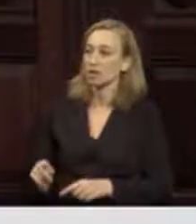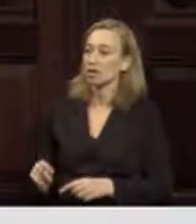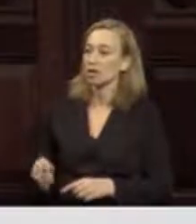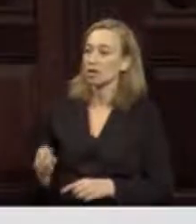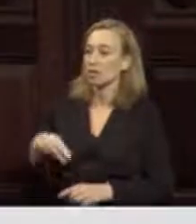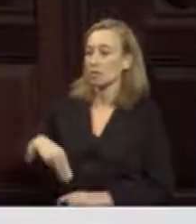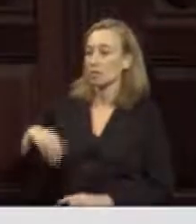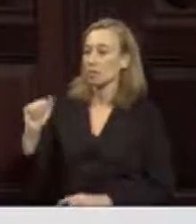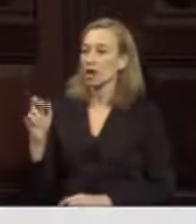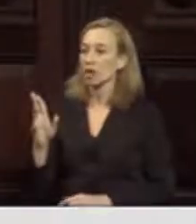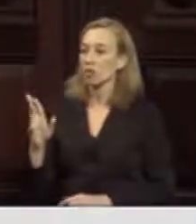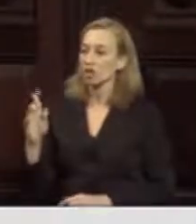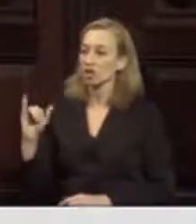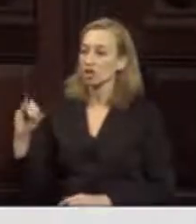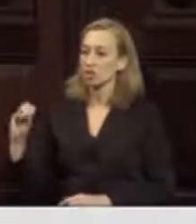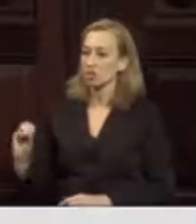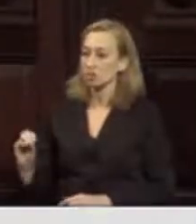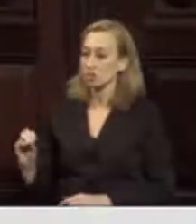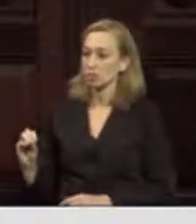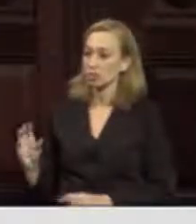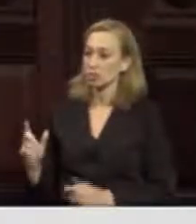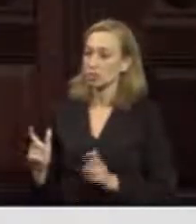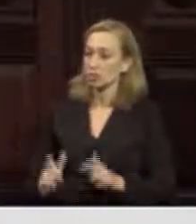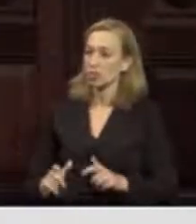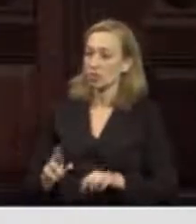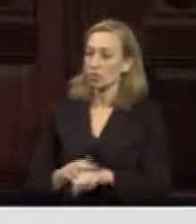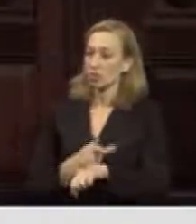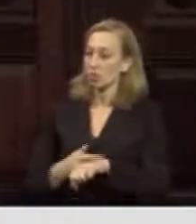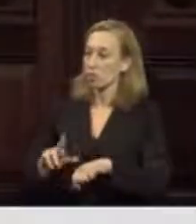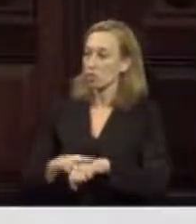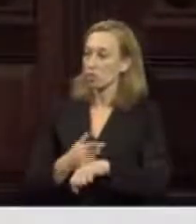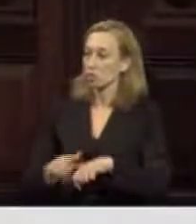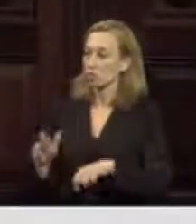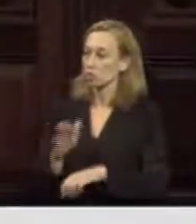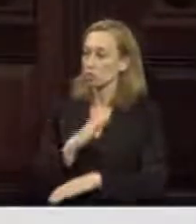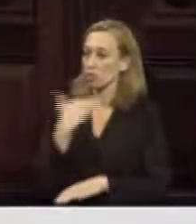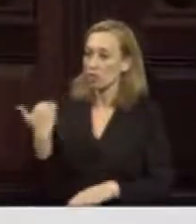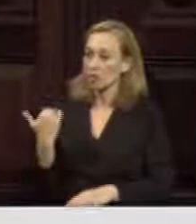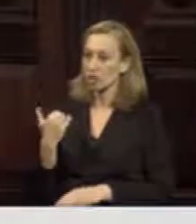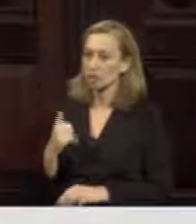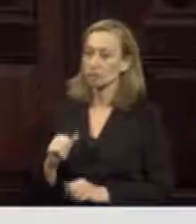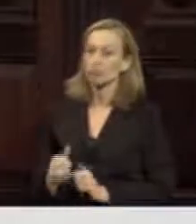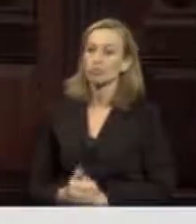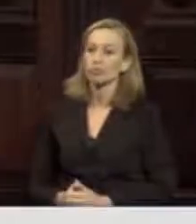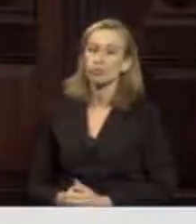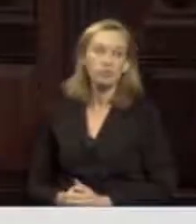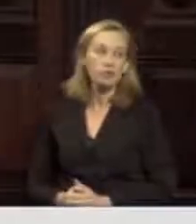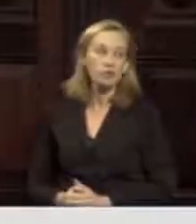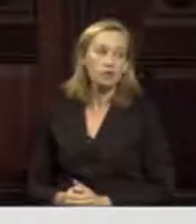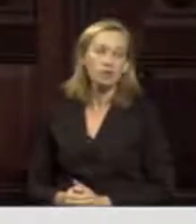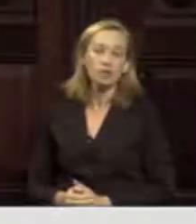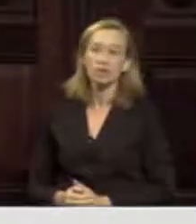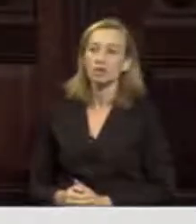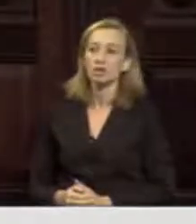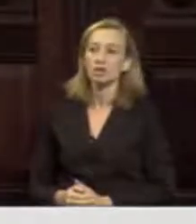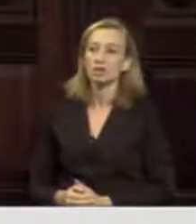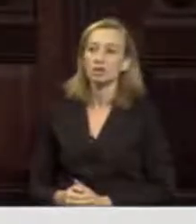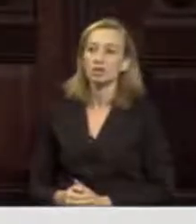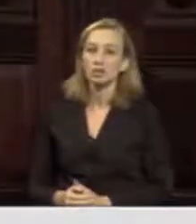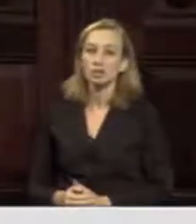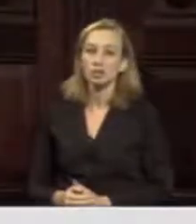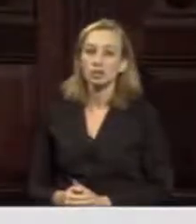Ema, em Belford Roxo. Prestar minha solidariedade às famílias enlutadas pela